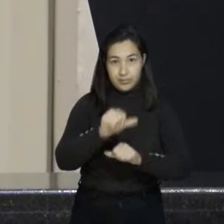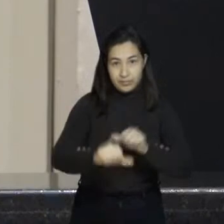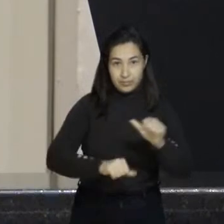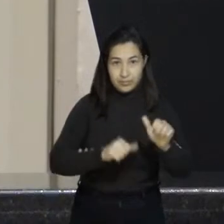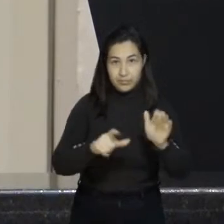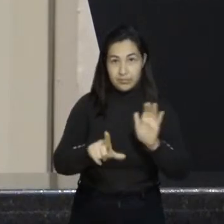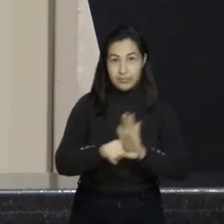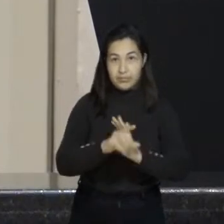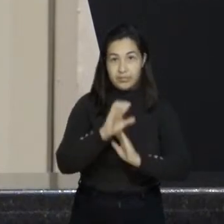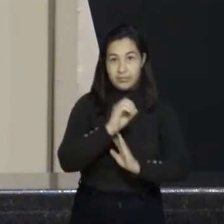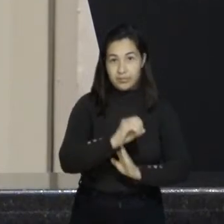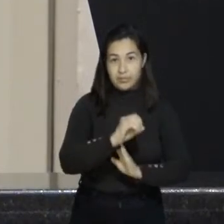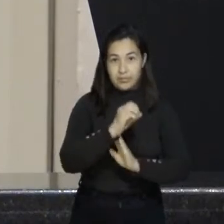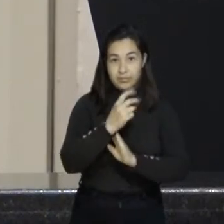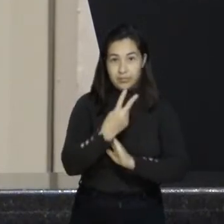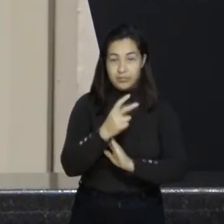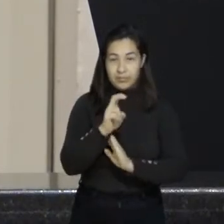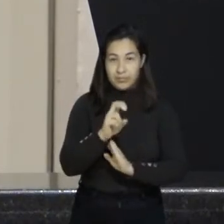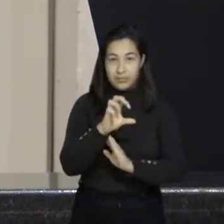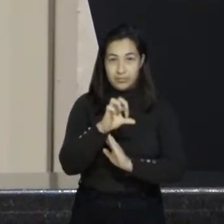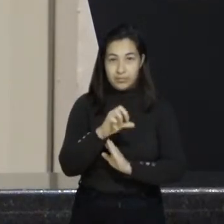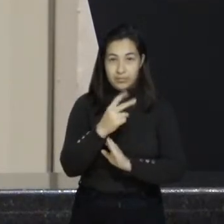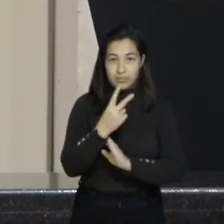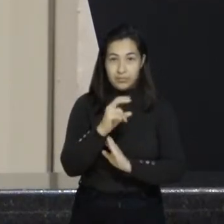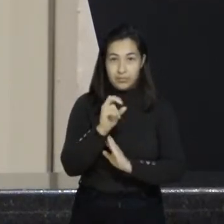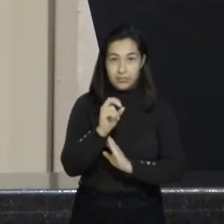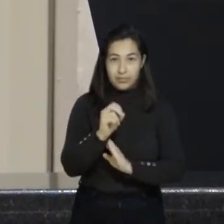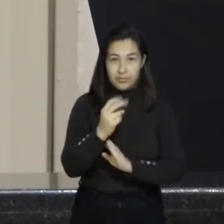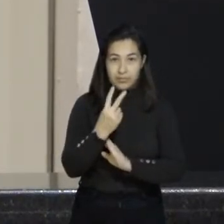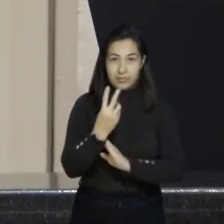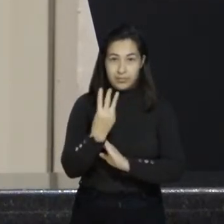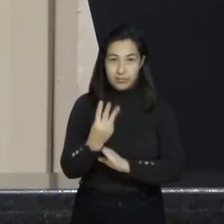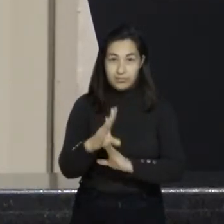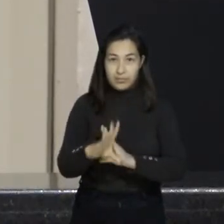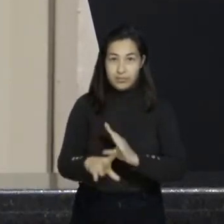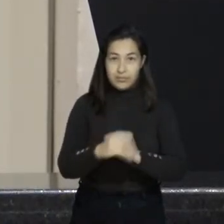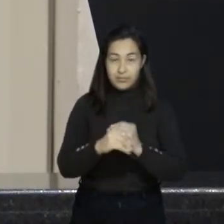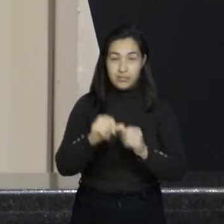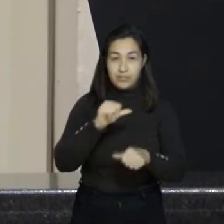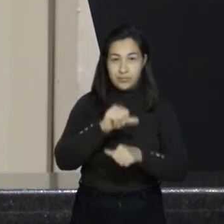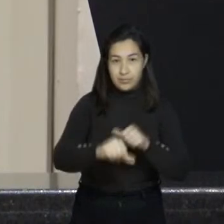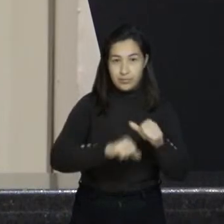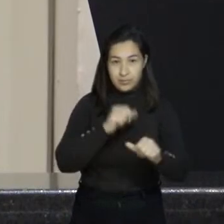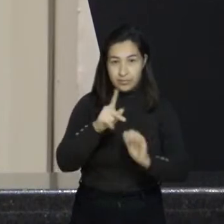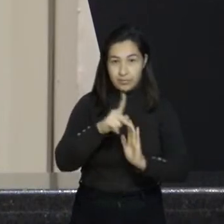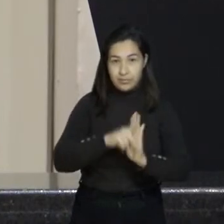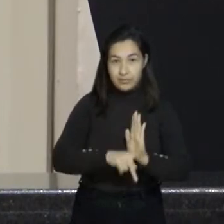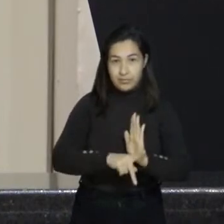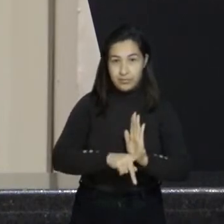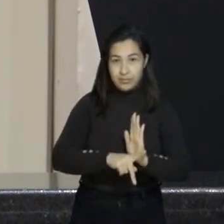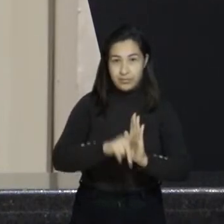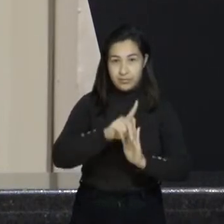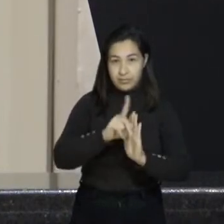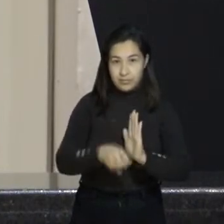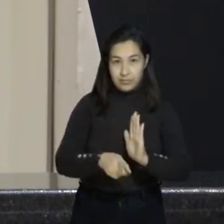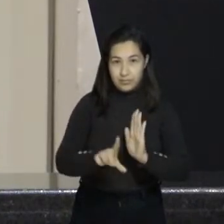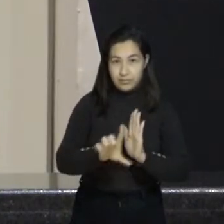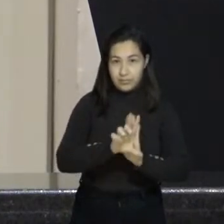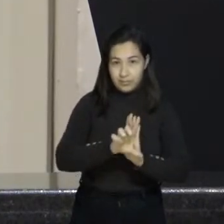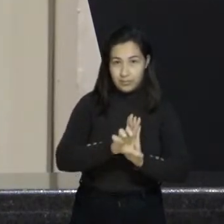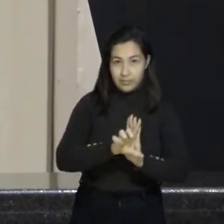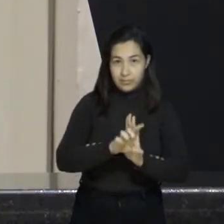número 0259/2023 com emenda modificativa e o projeto decreto legislativo 004